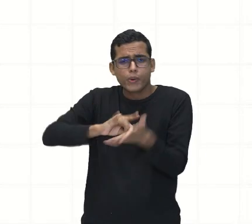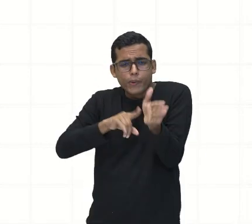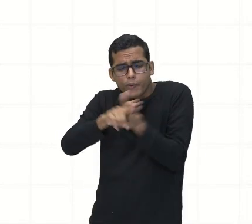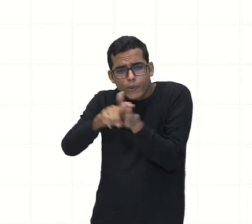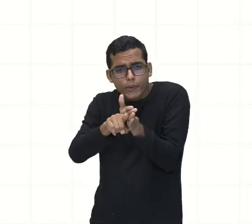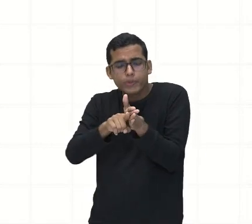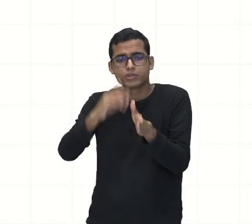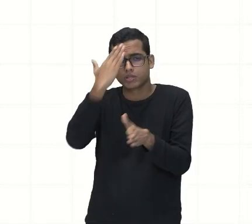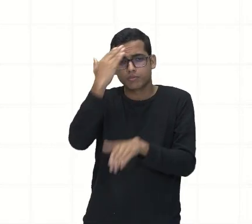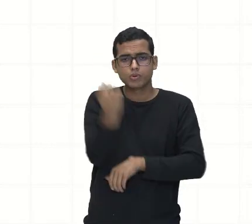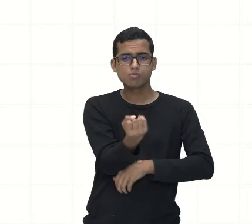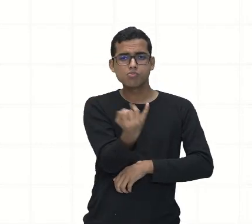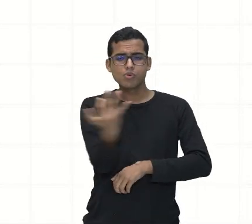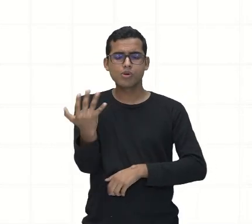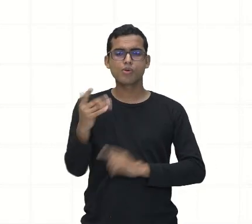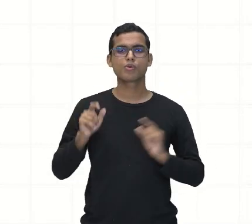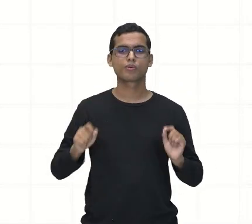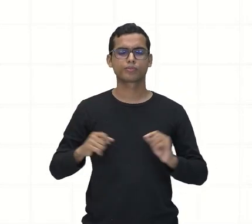número